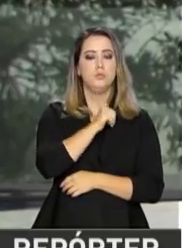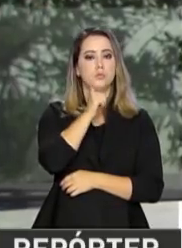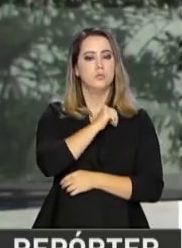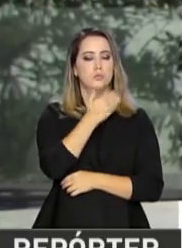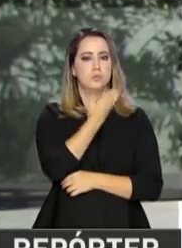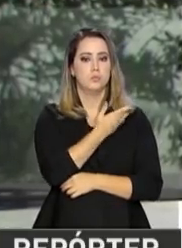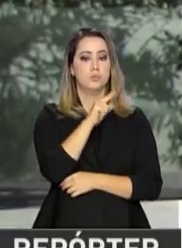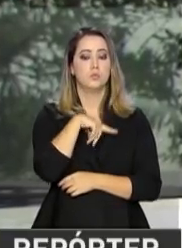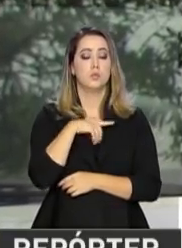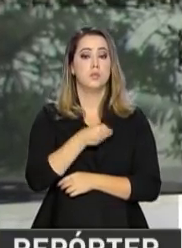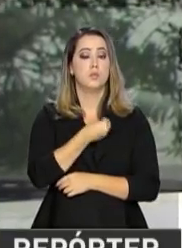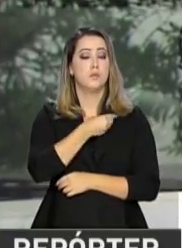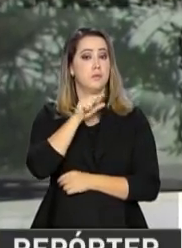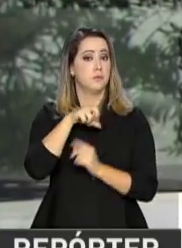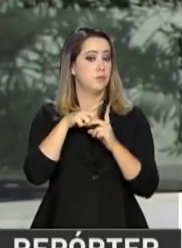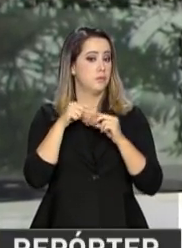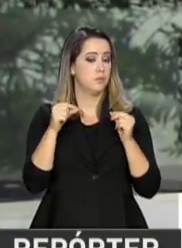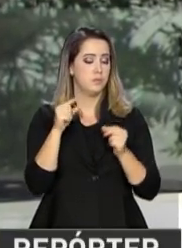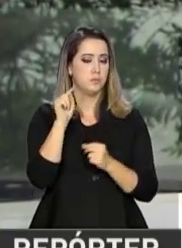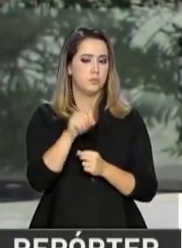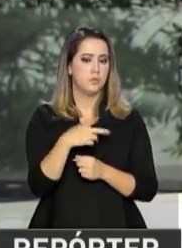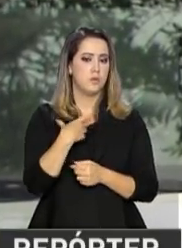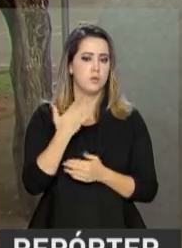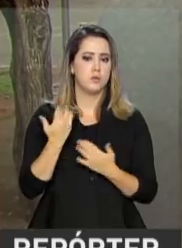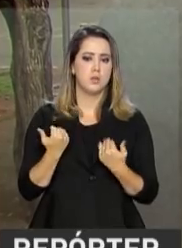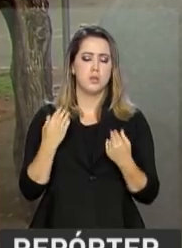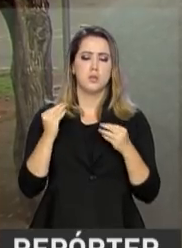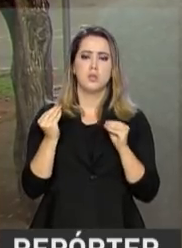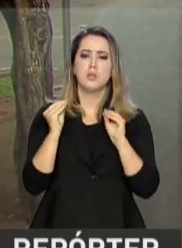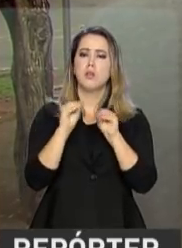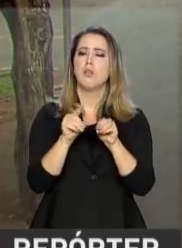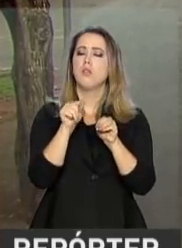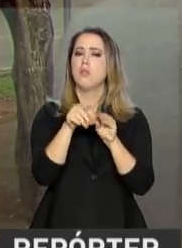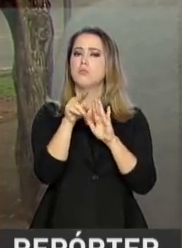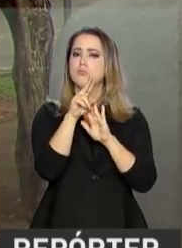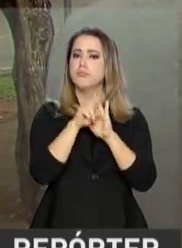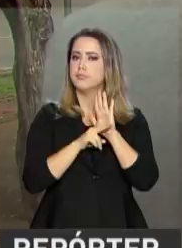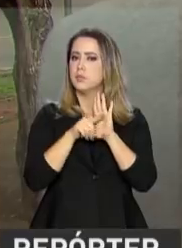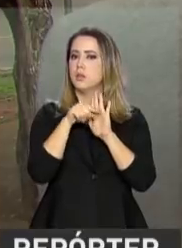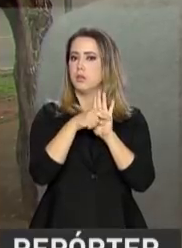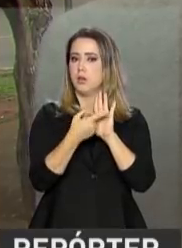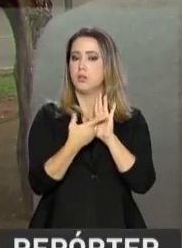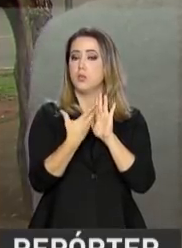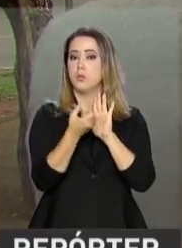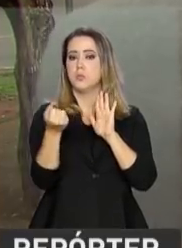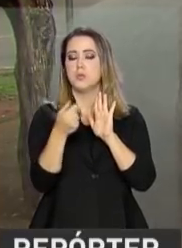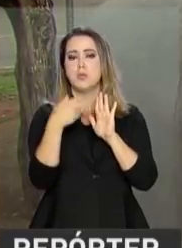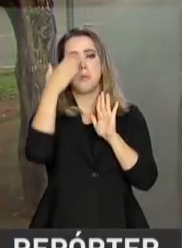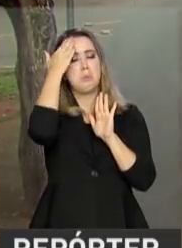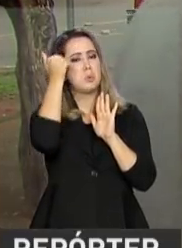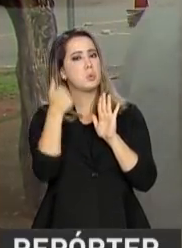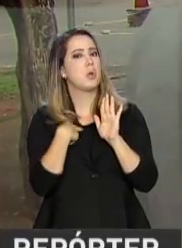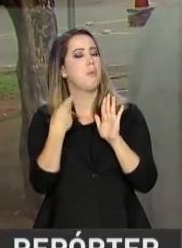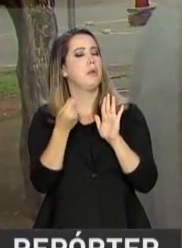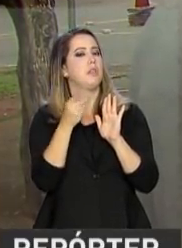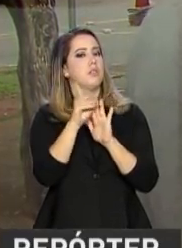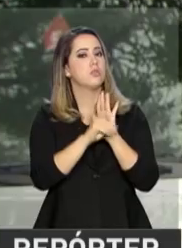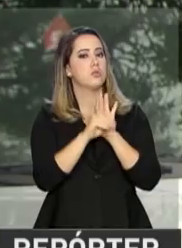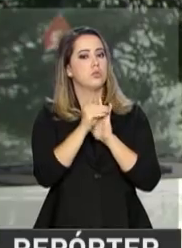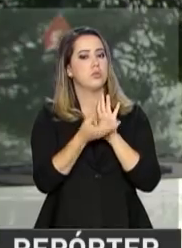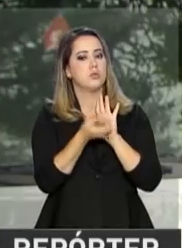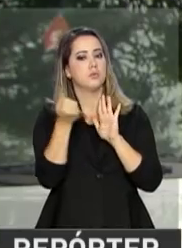lacerda moradora de brasília ela se enquadra dentro dos requisitos do benefício e não sabia que tinha direito ao